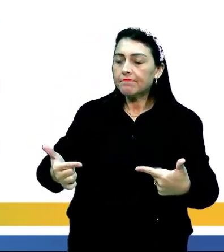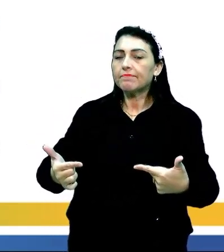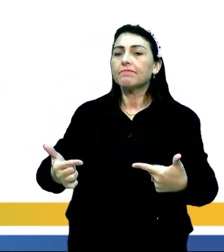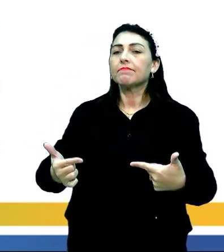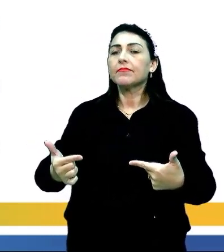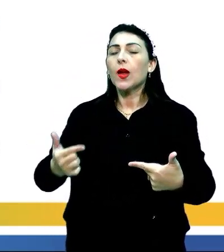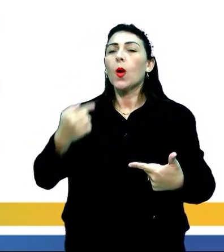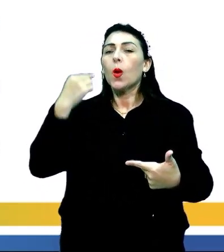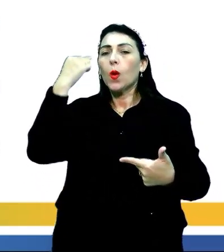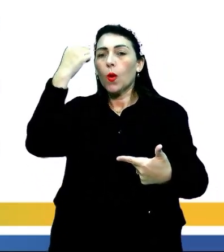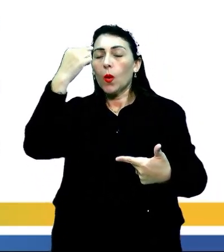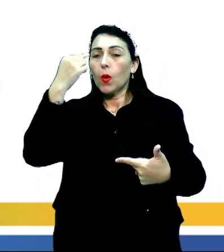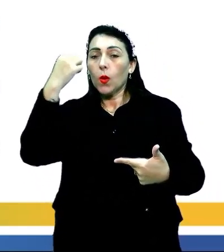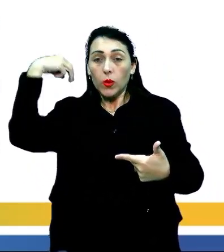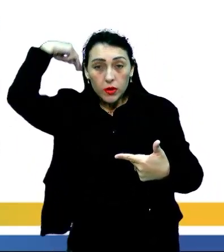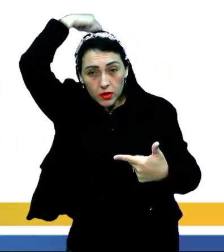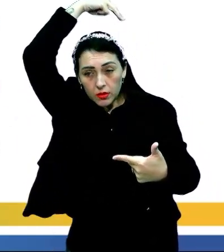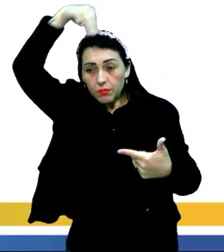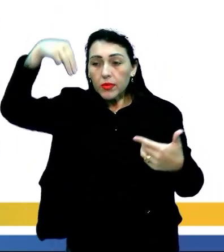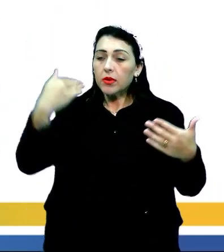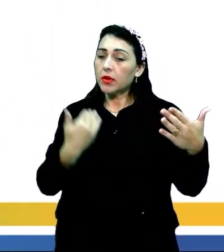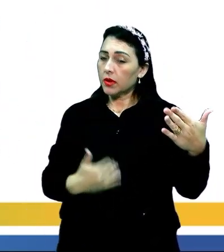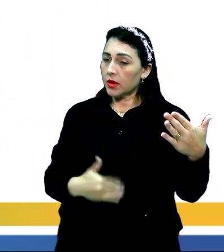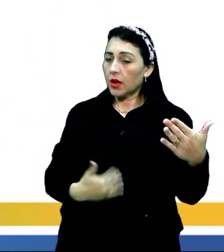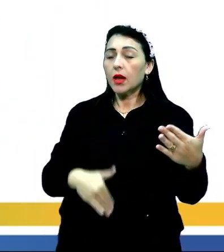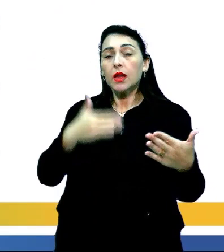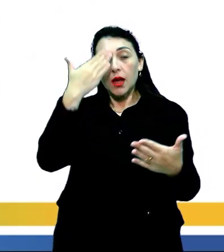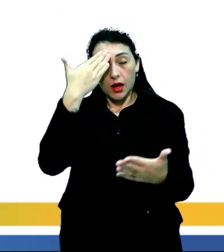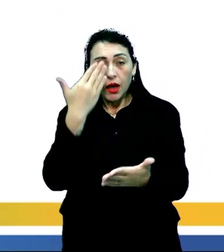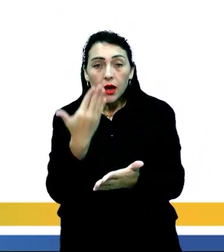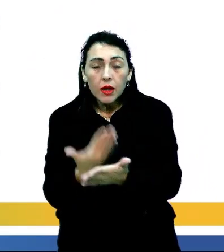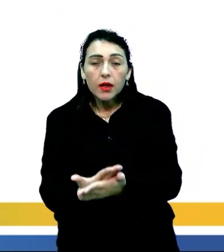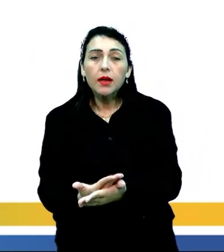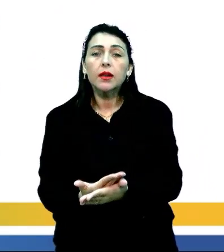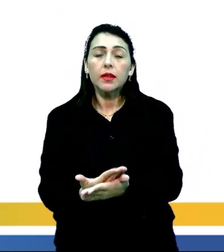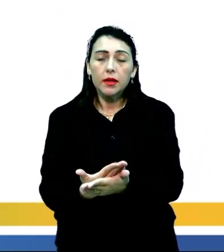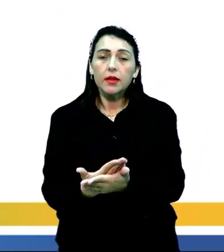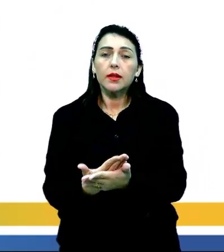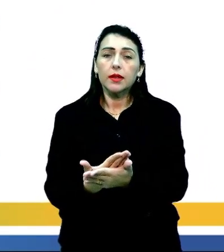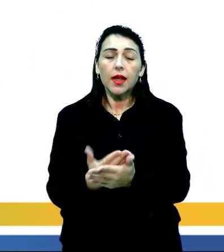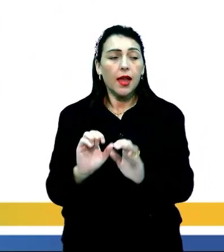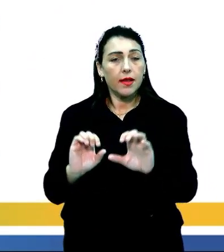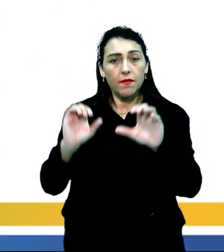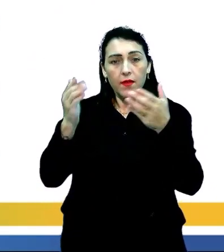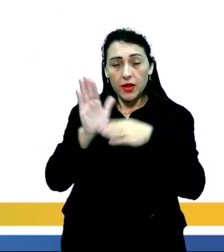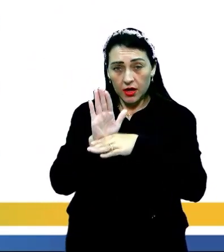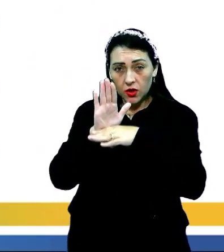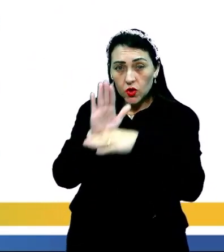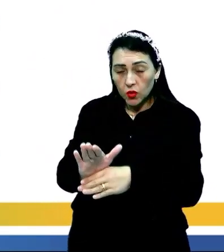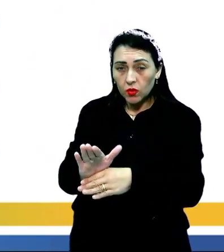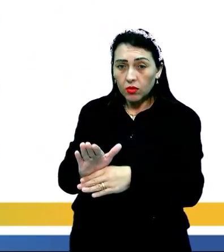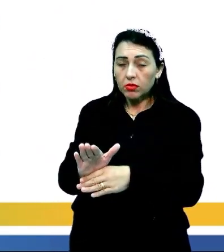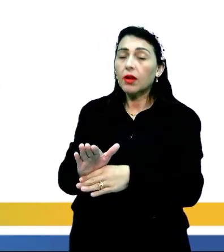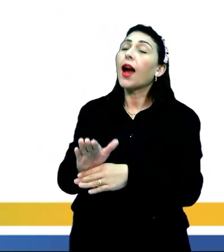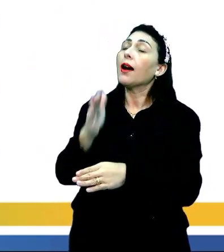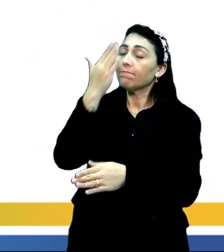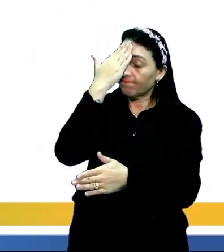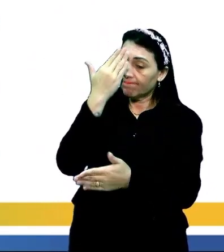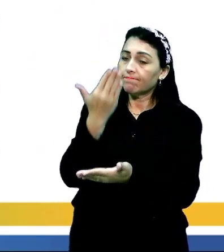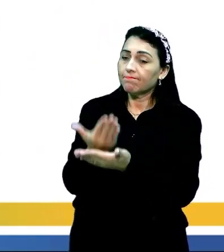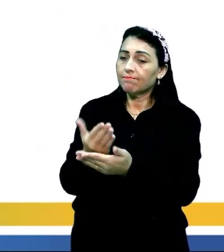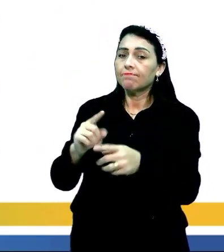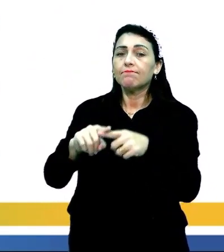espanhóis os mexicanos Perdões acreditam que essa essa festa ajuda a iluminar o caminho acredita